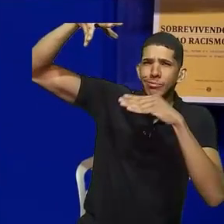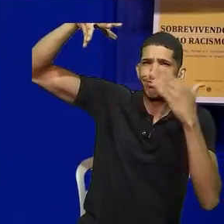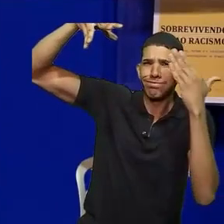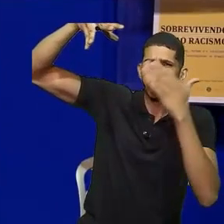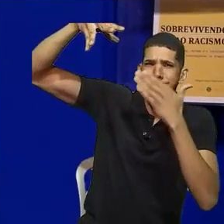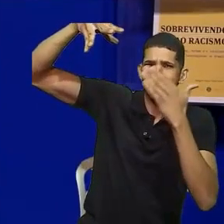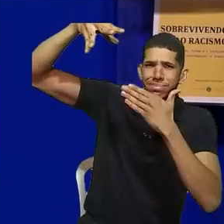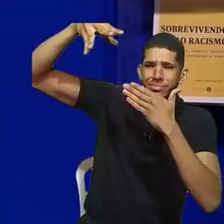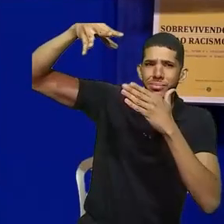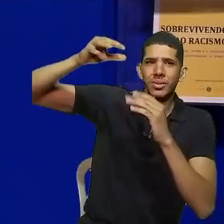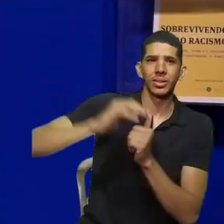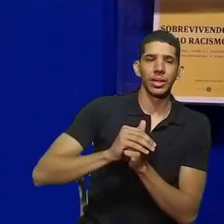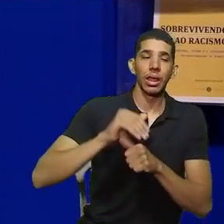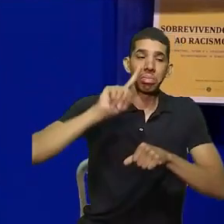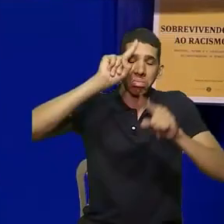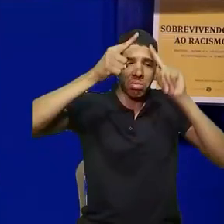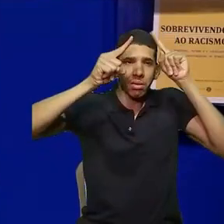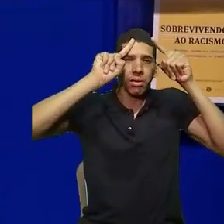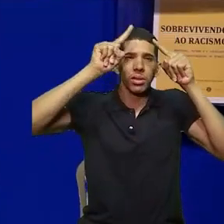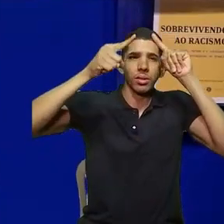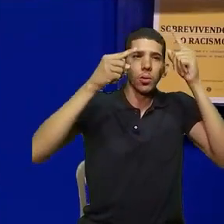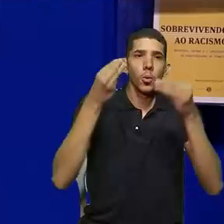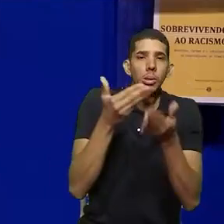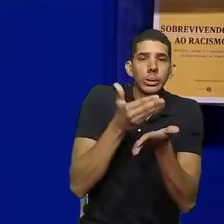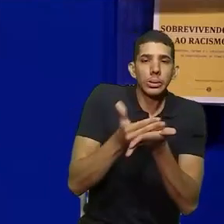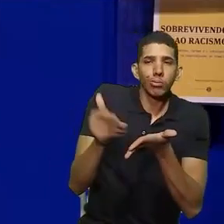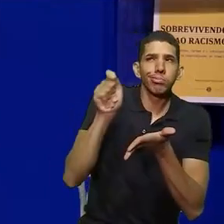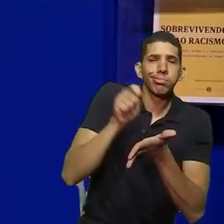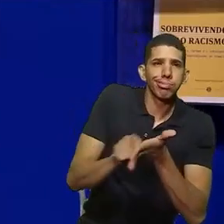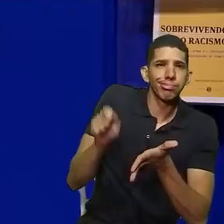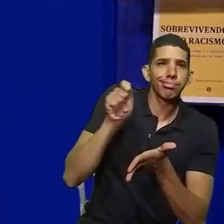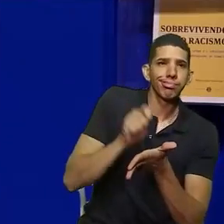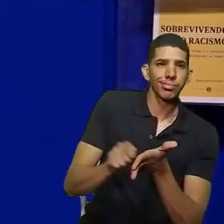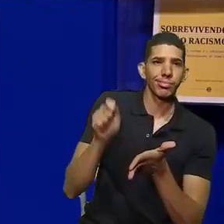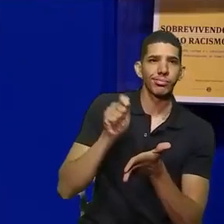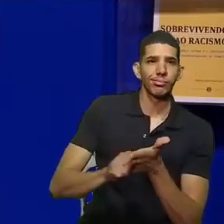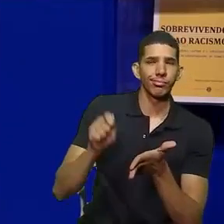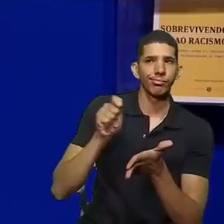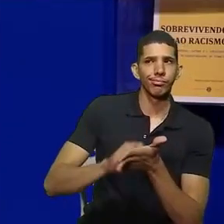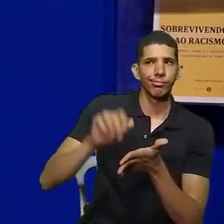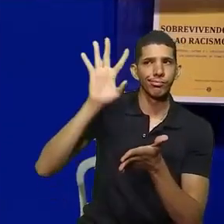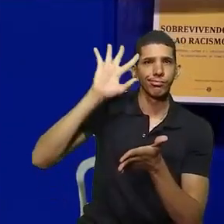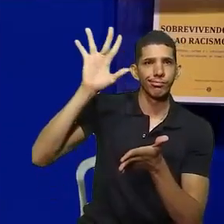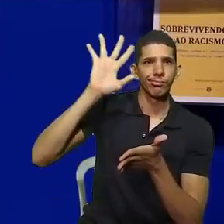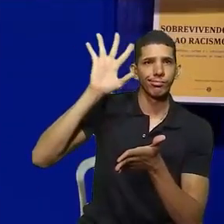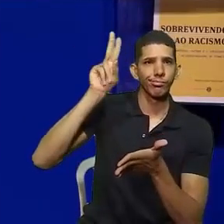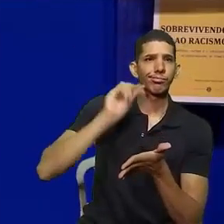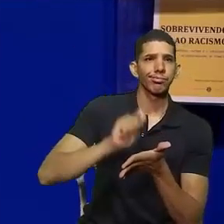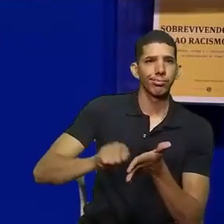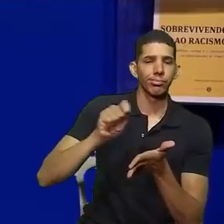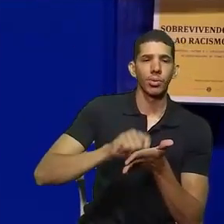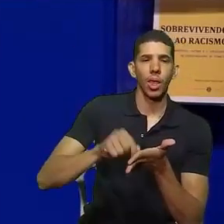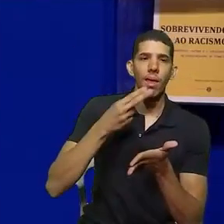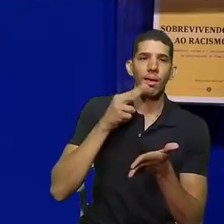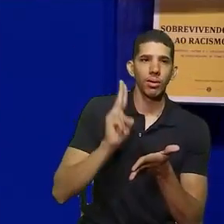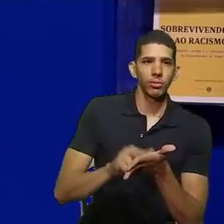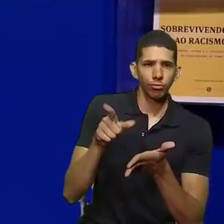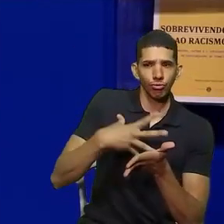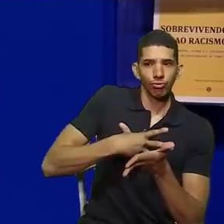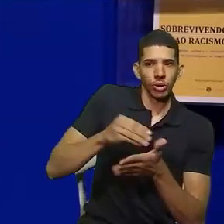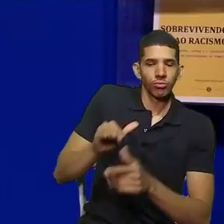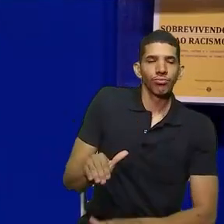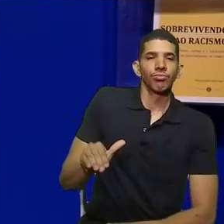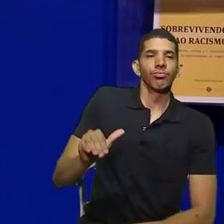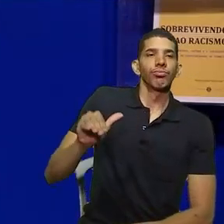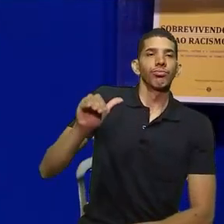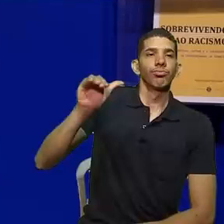Foi quando teve a ideia e começou a escrever cartas para o seu filho, ler um dia quando crescesse. Então, isso